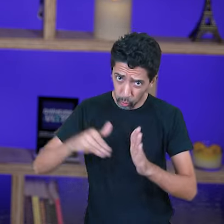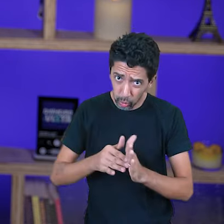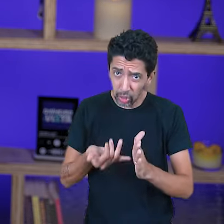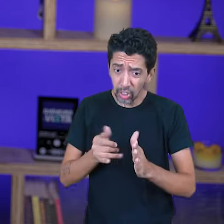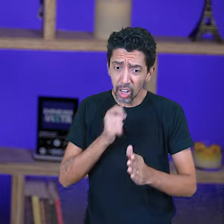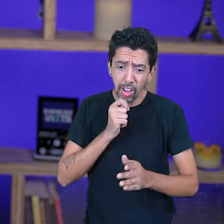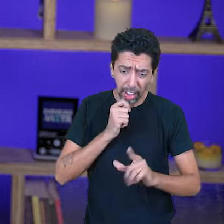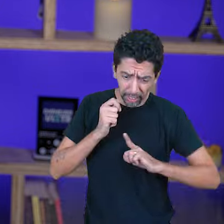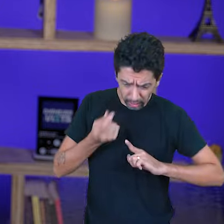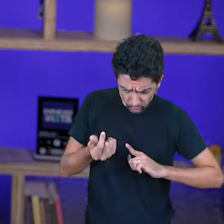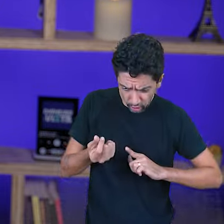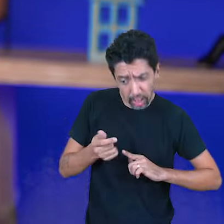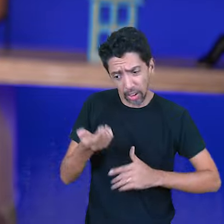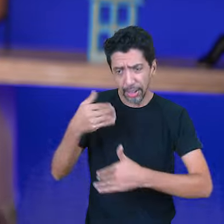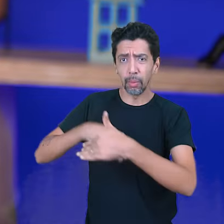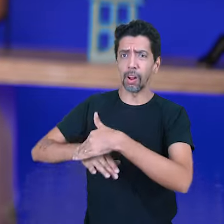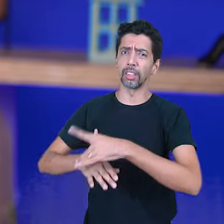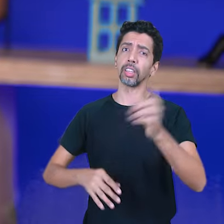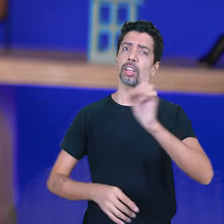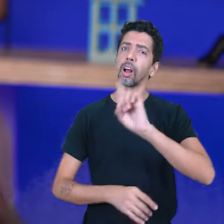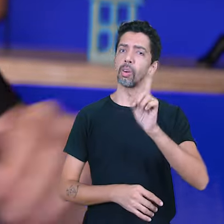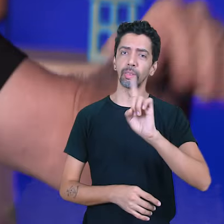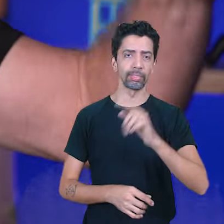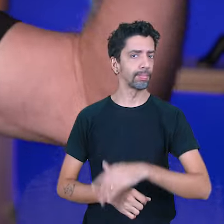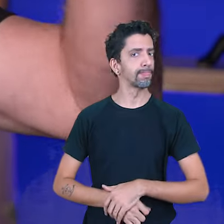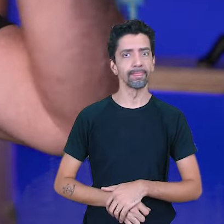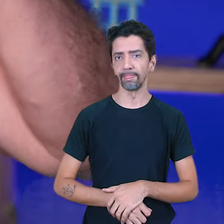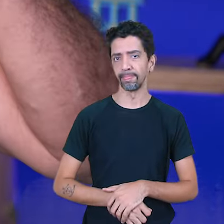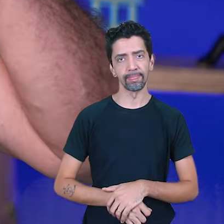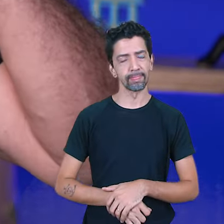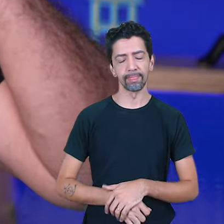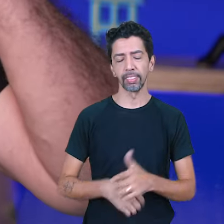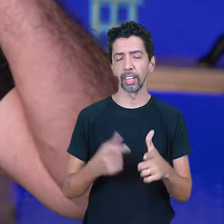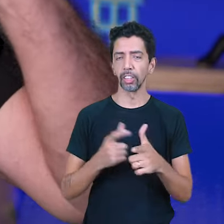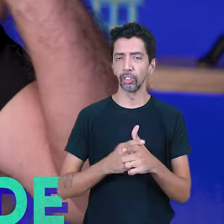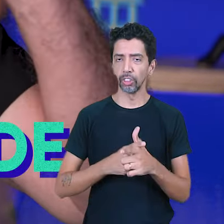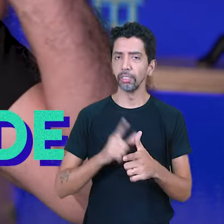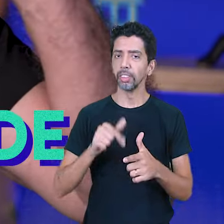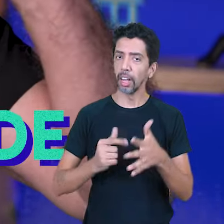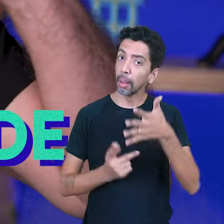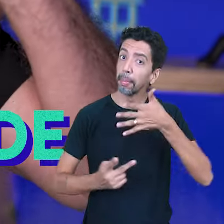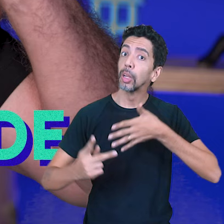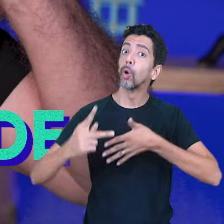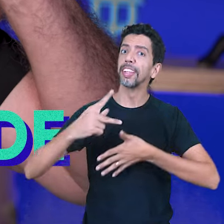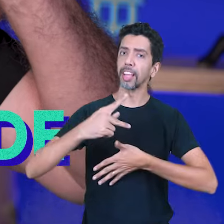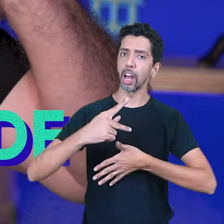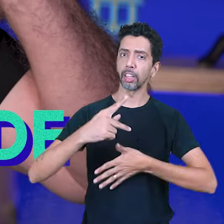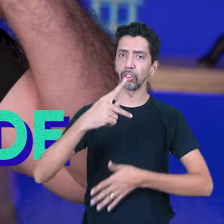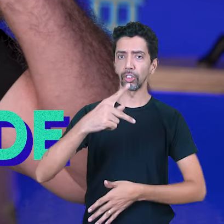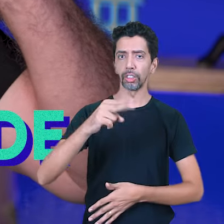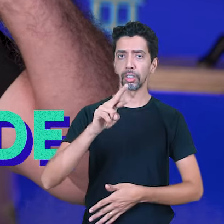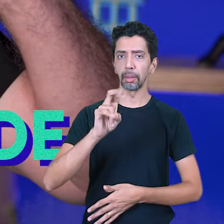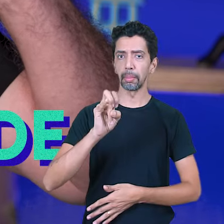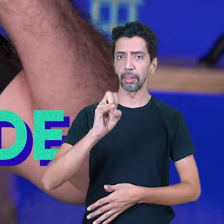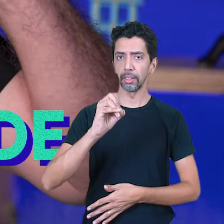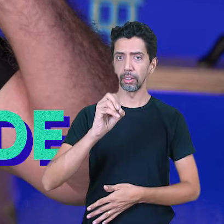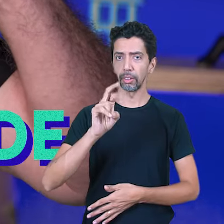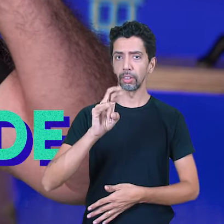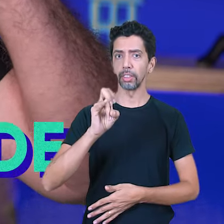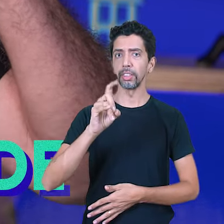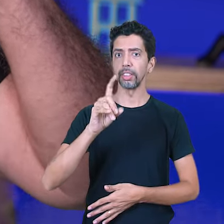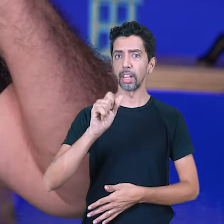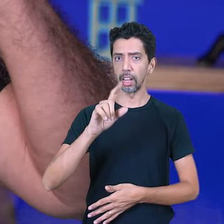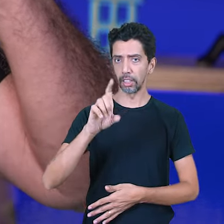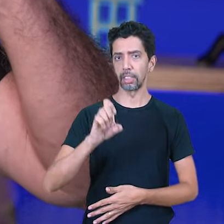embaixo no seu orçamento financeiro a dívida deve estar aqui como uma das prioridades porque se alguém te emprestou o